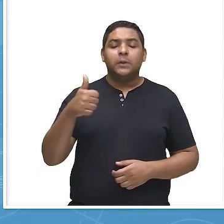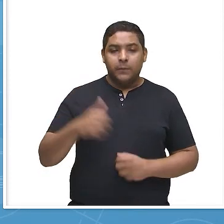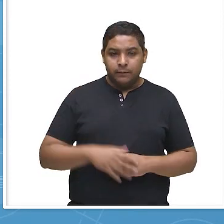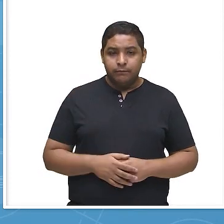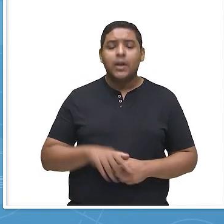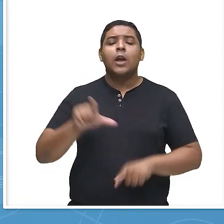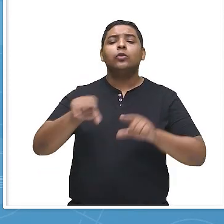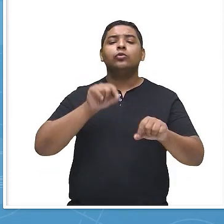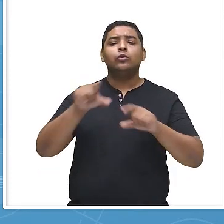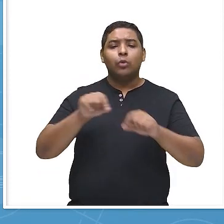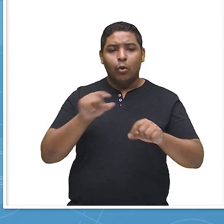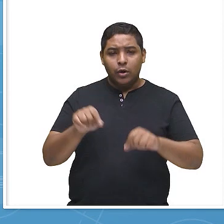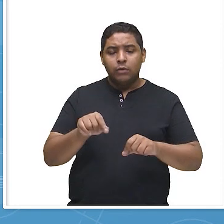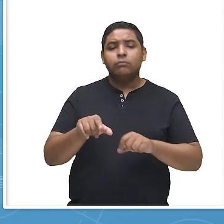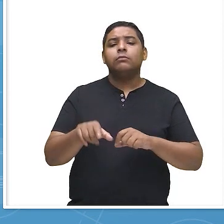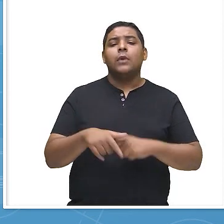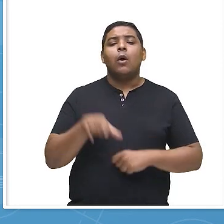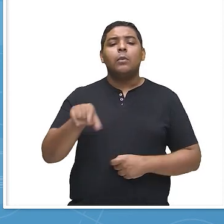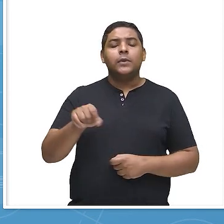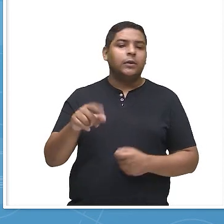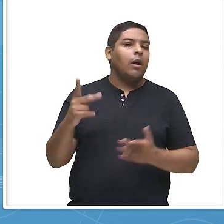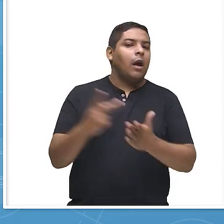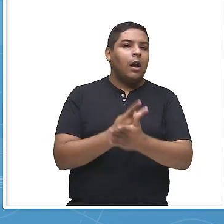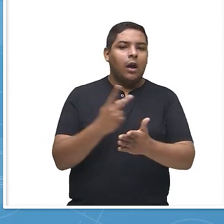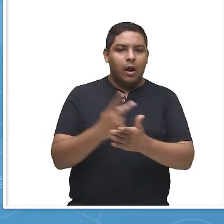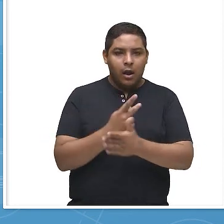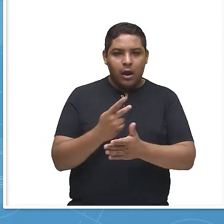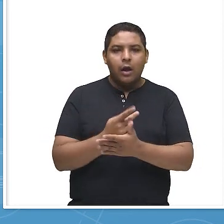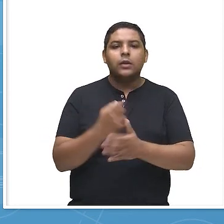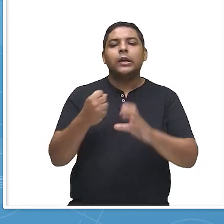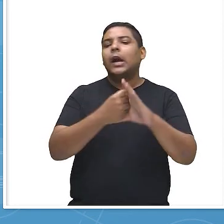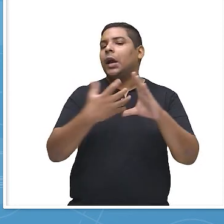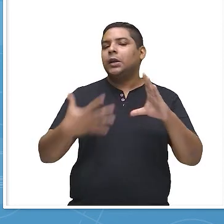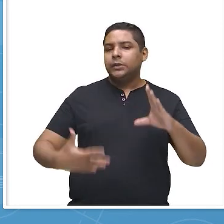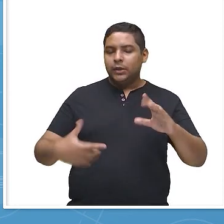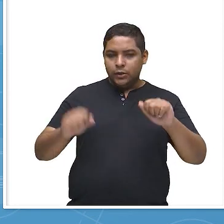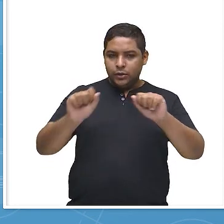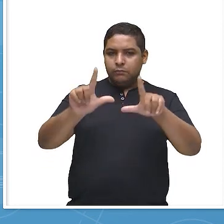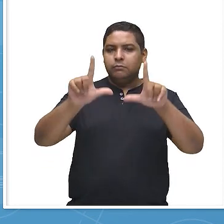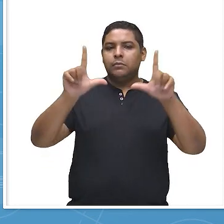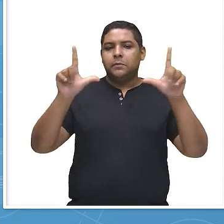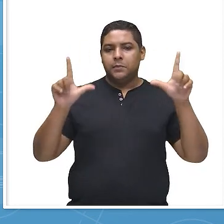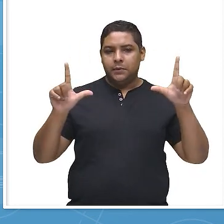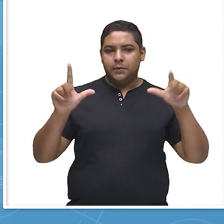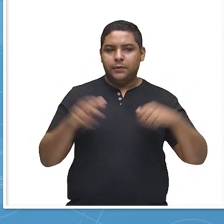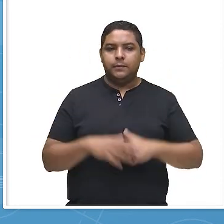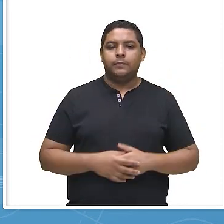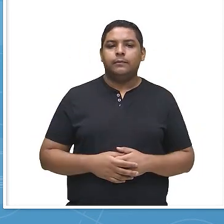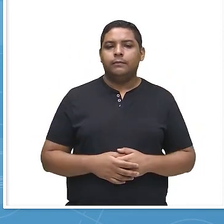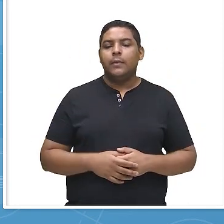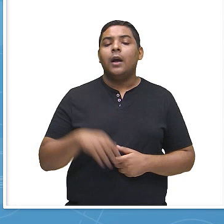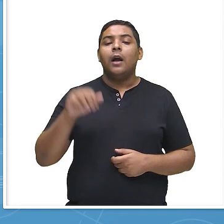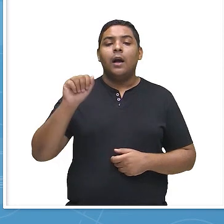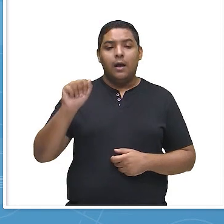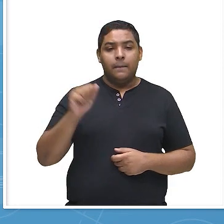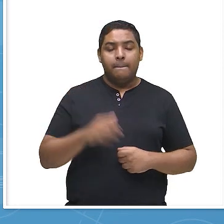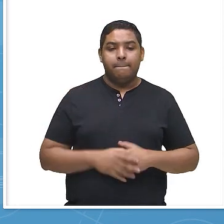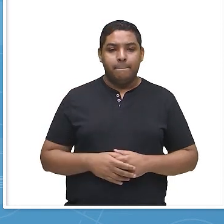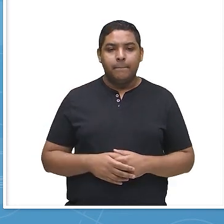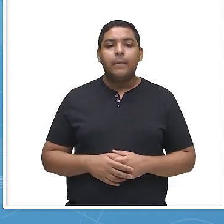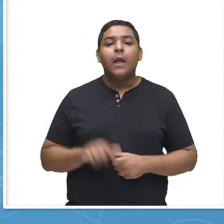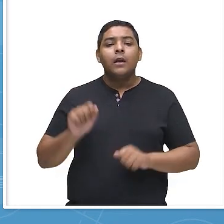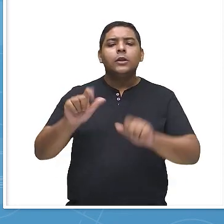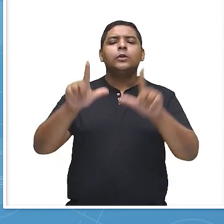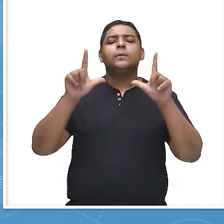a opção incorreta em relação às características da paisagem. Letra A. As paisagens